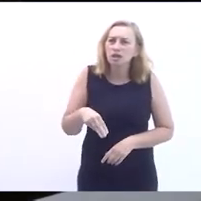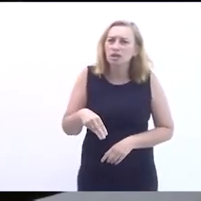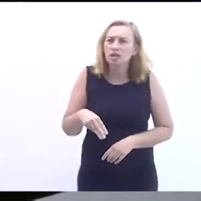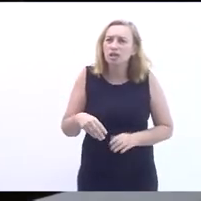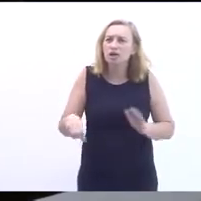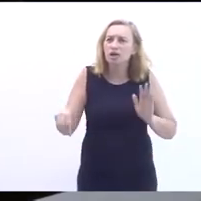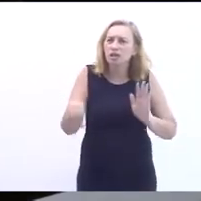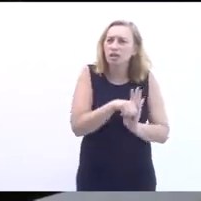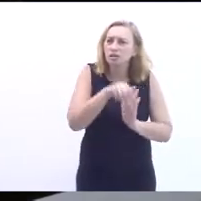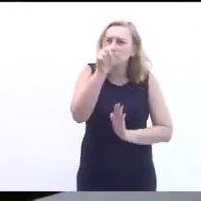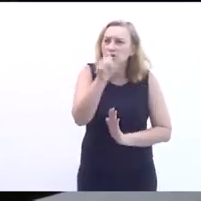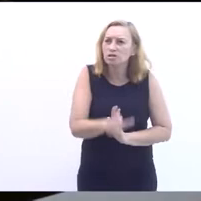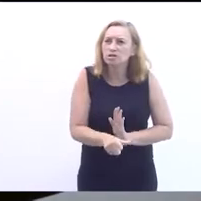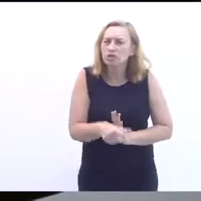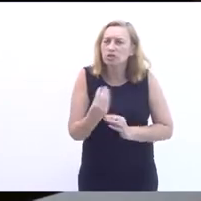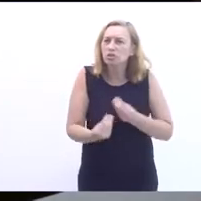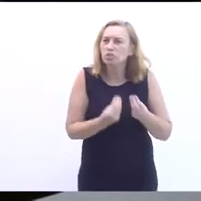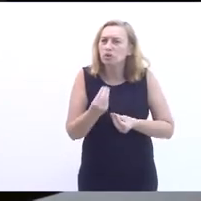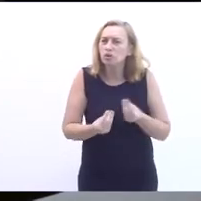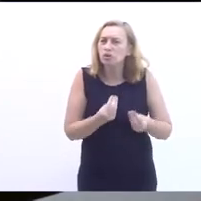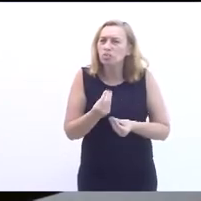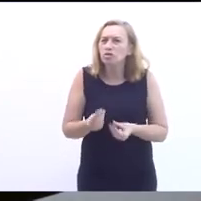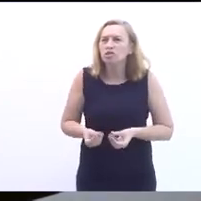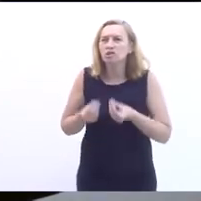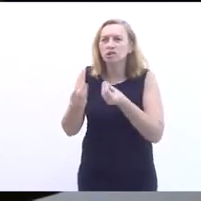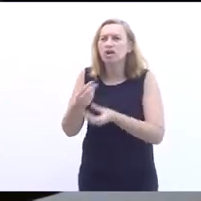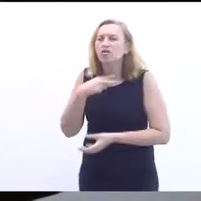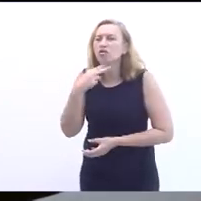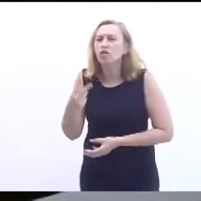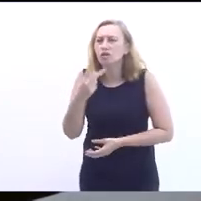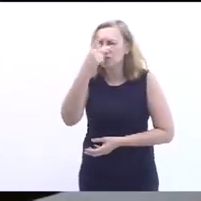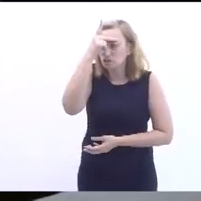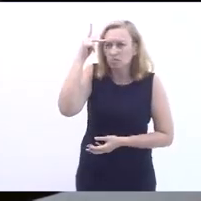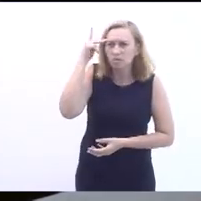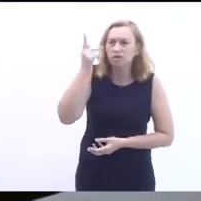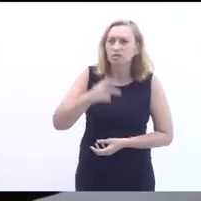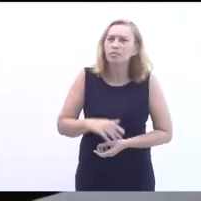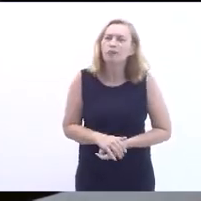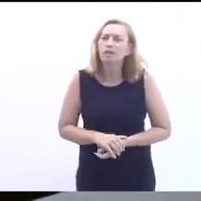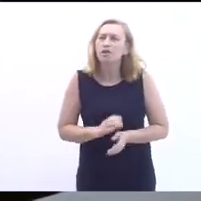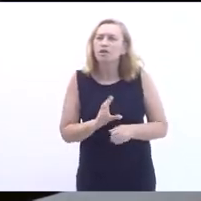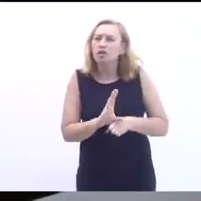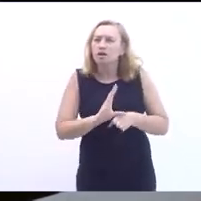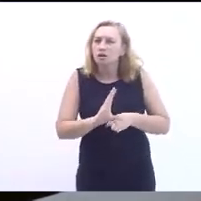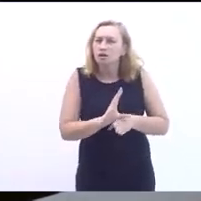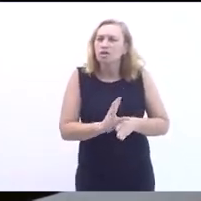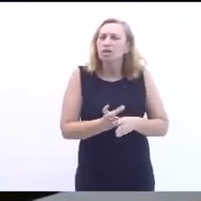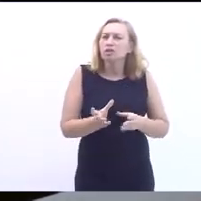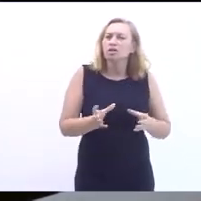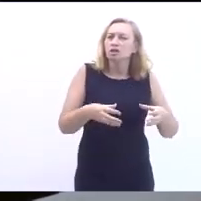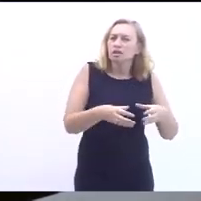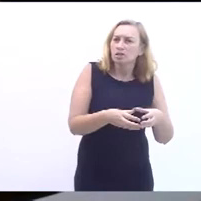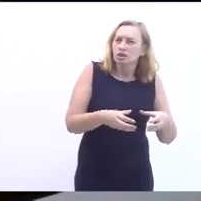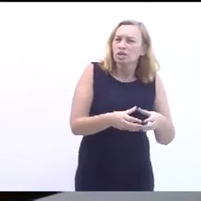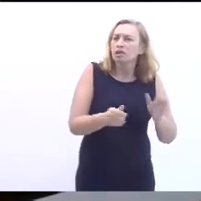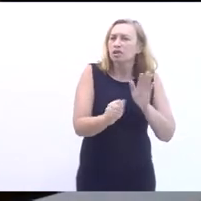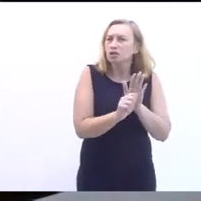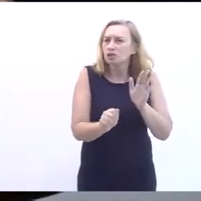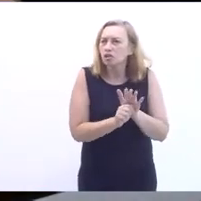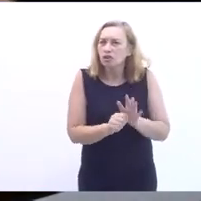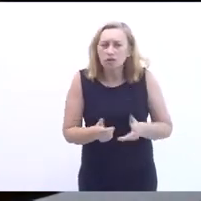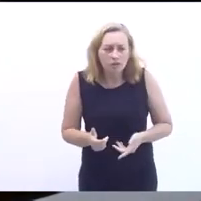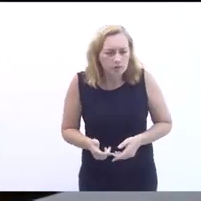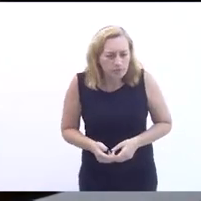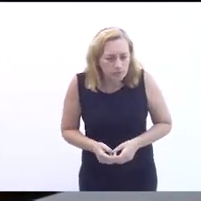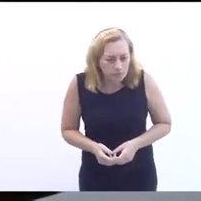cremoso como a gente consegue dar agora dessas pessoas né seja nos conselhos municipais de drogas seja nos colegiados gestores